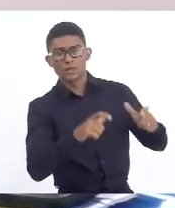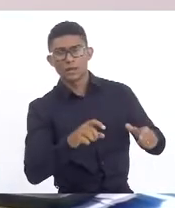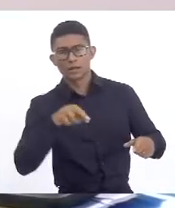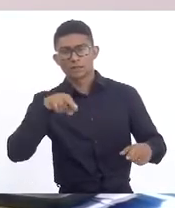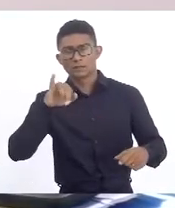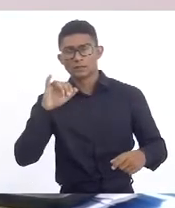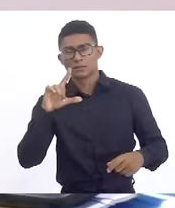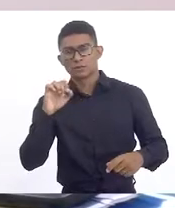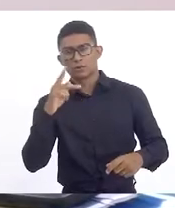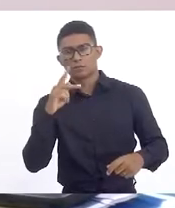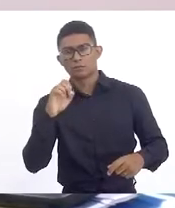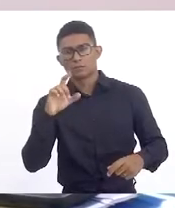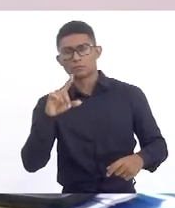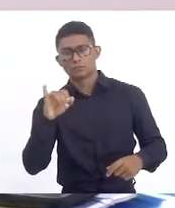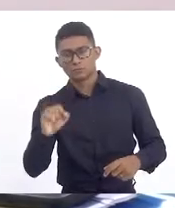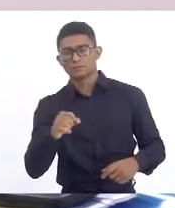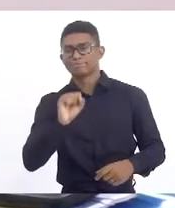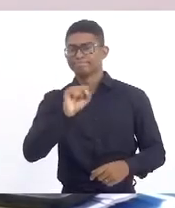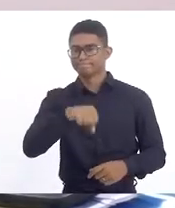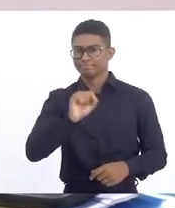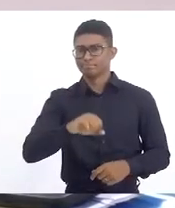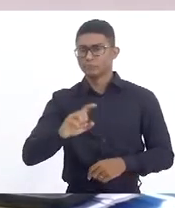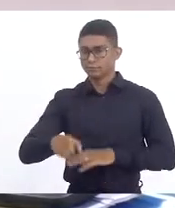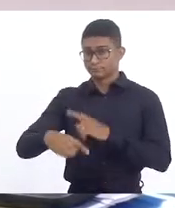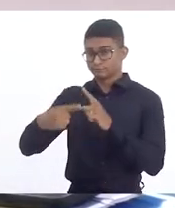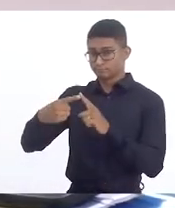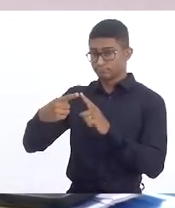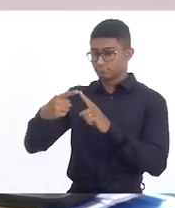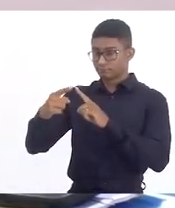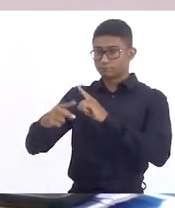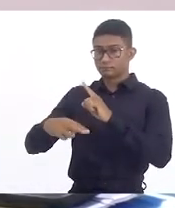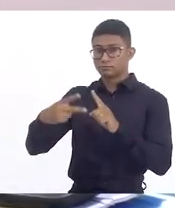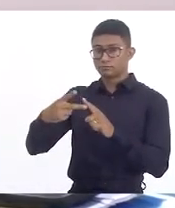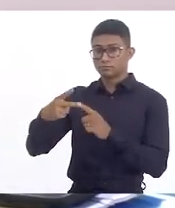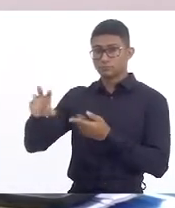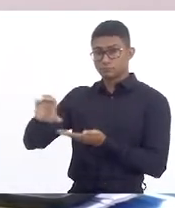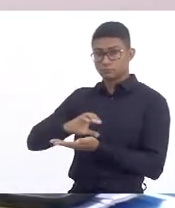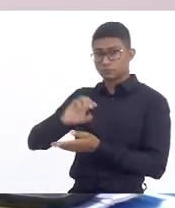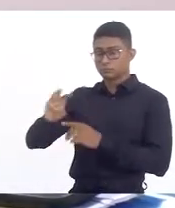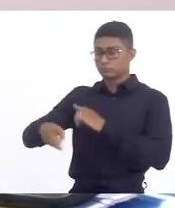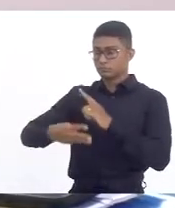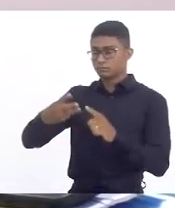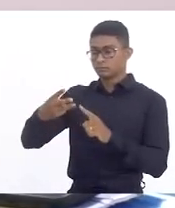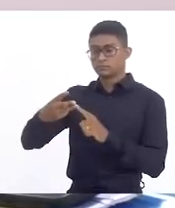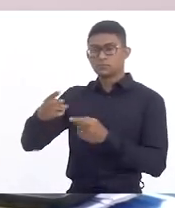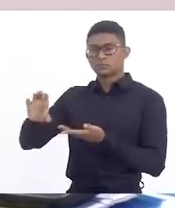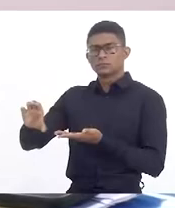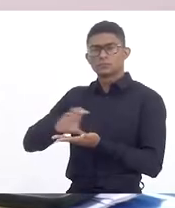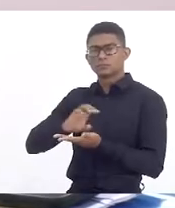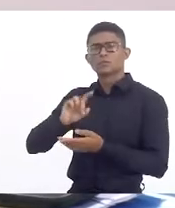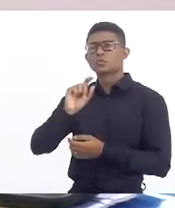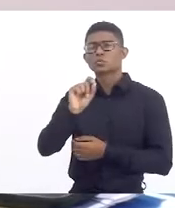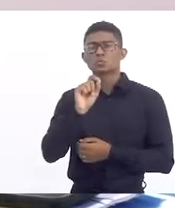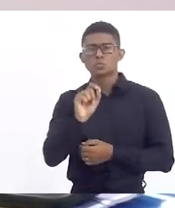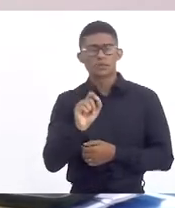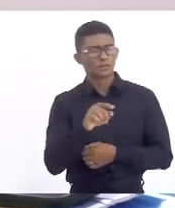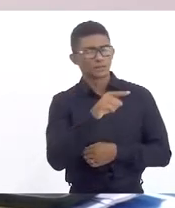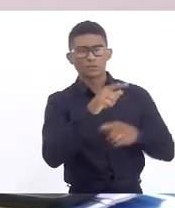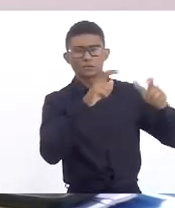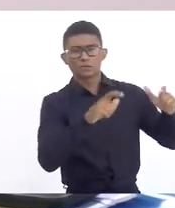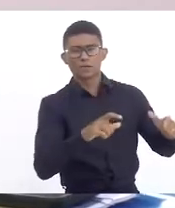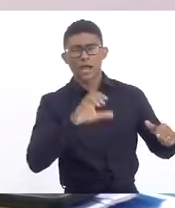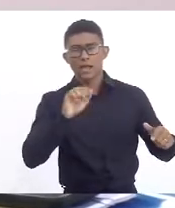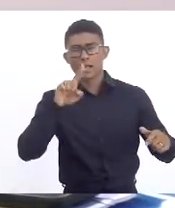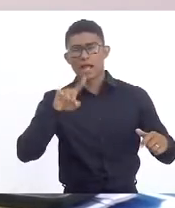que é a nova estação de tratamento do Guandu. O terceiro subcrédito era toda a parte de abastecimento de Caxias, a franja de Caxias, que é a parte